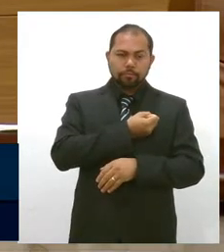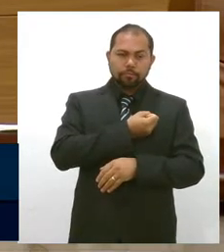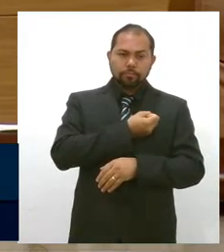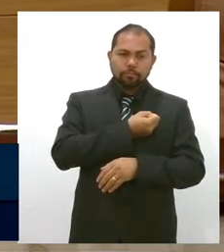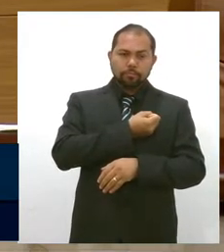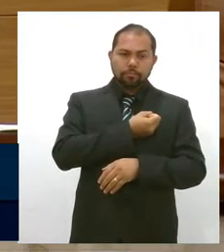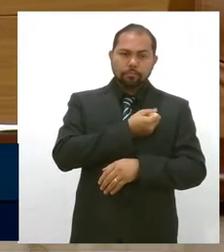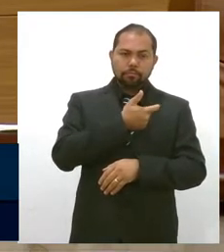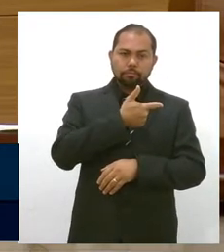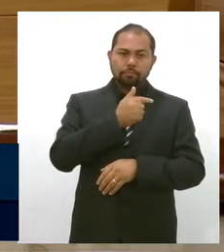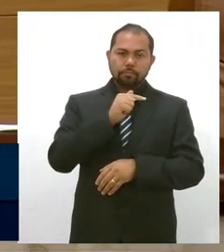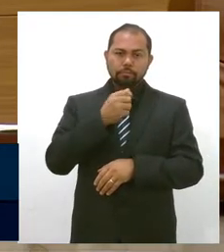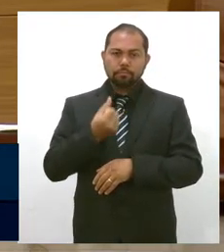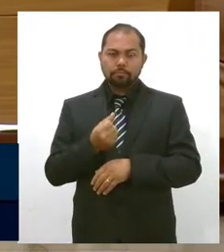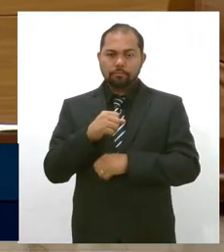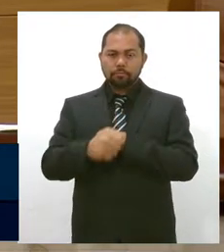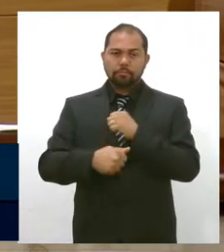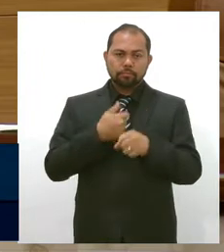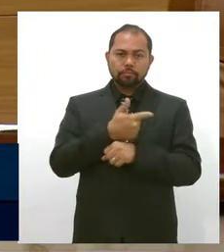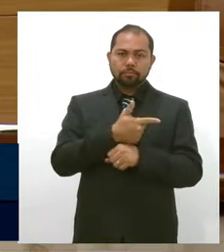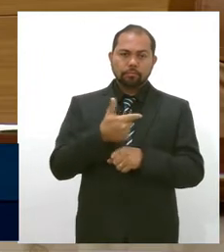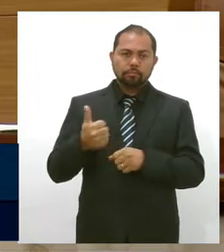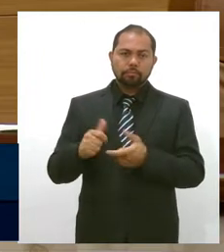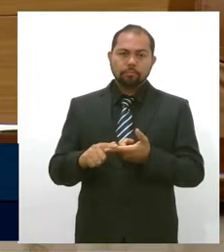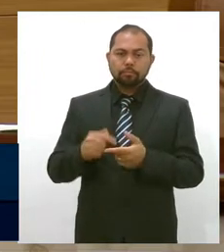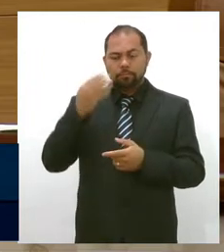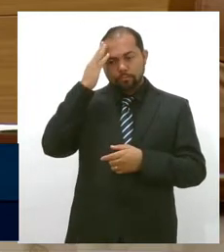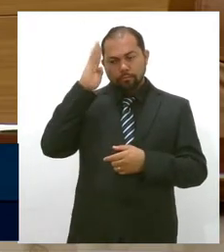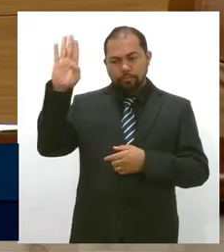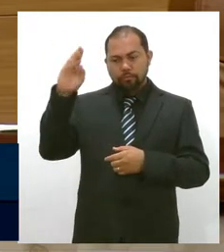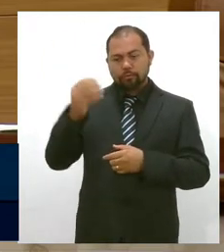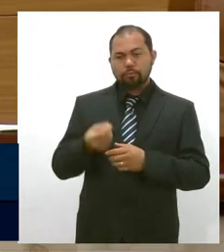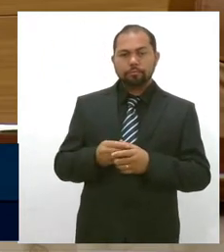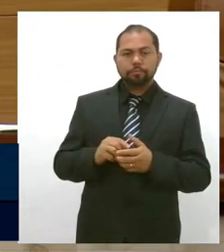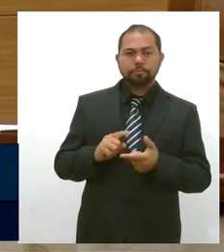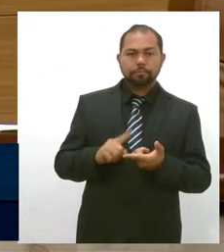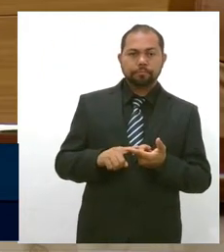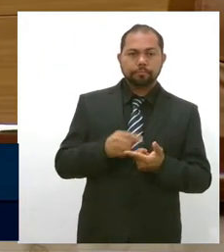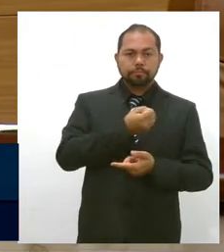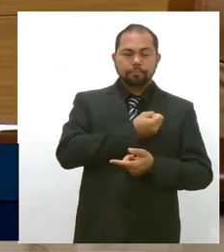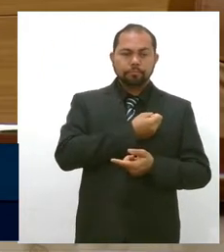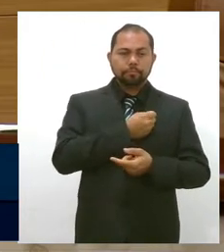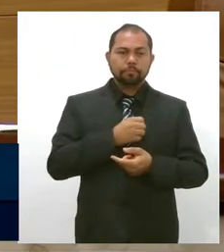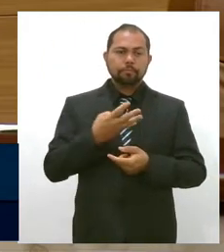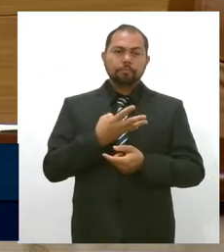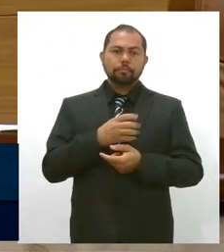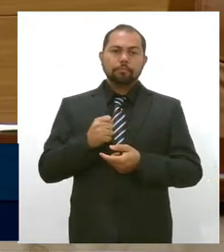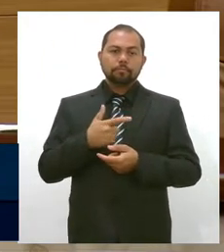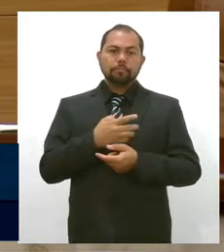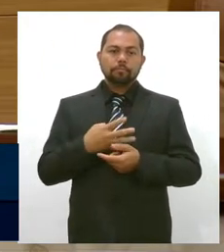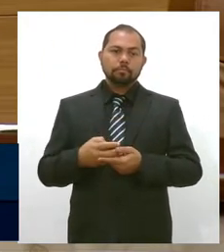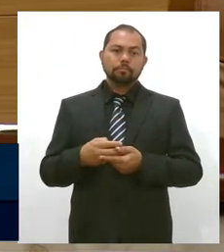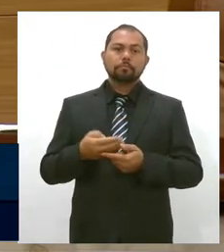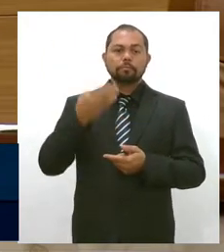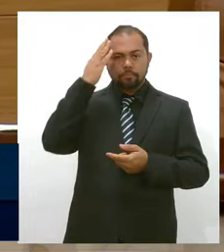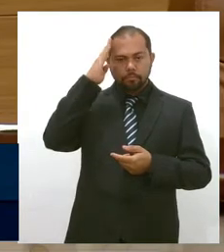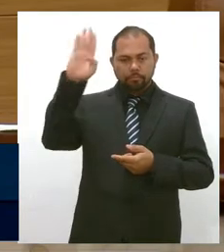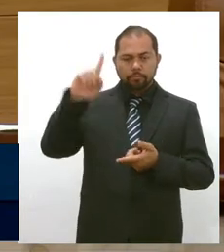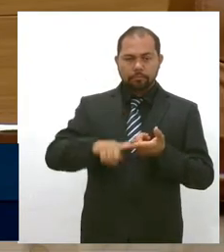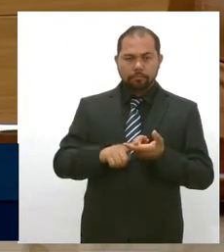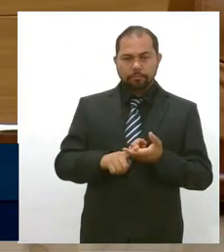276/2021, de autoria do deputado Irã Barbosa, o requerimento de número 424/2022, de autoria do deputado Irã Barbosa, o requerimento de